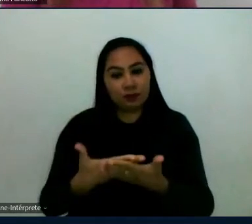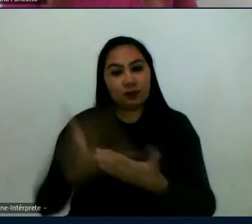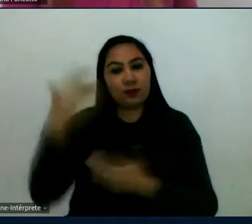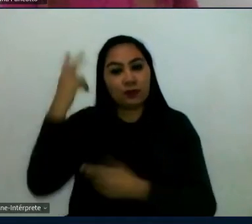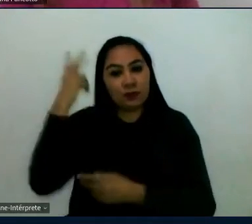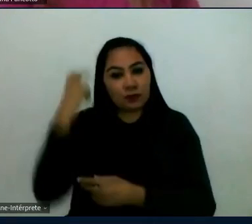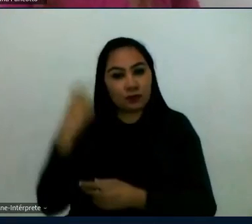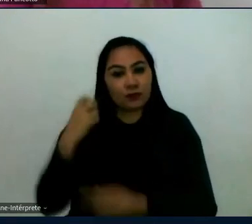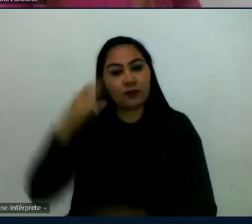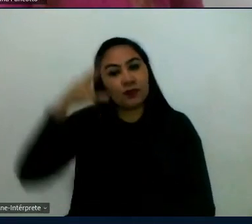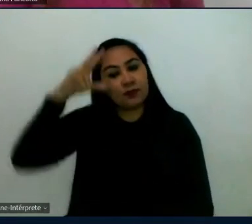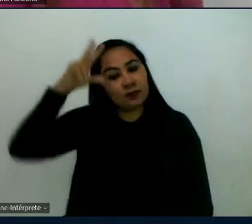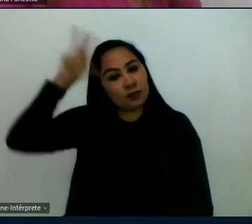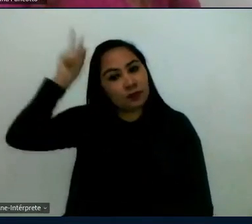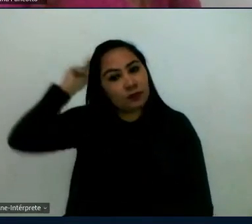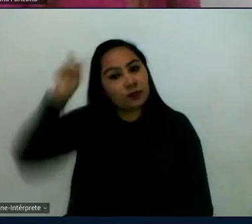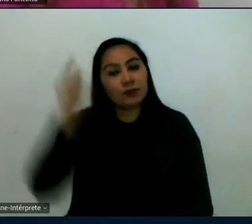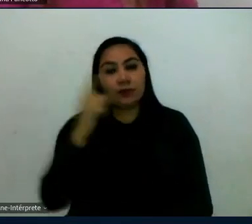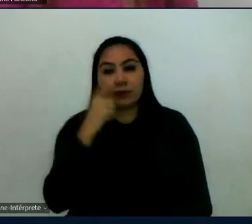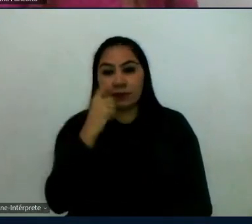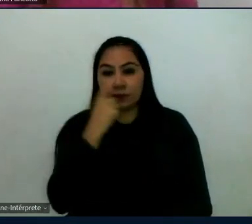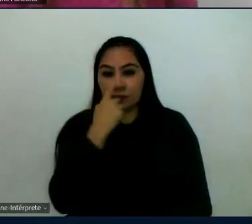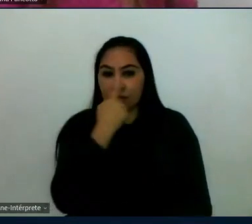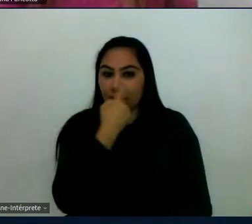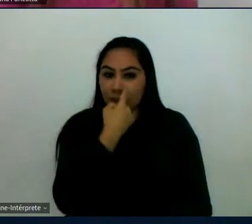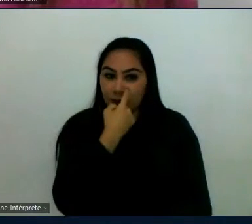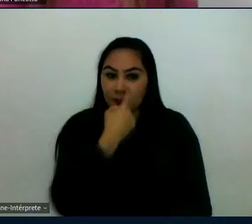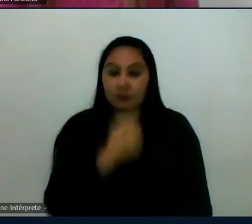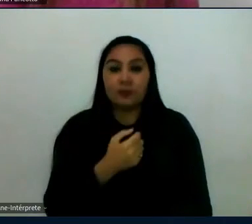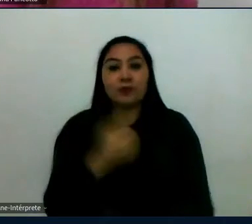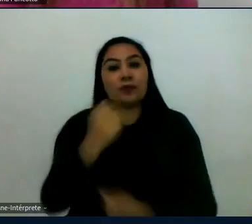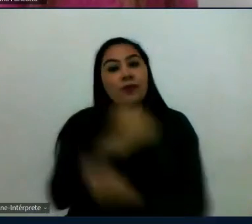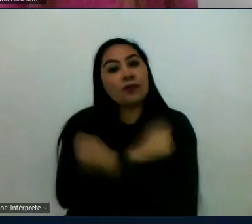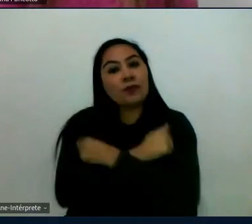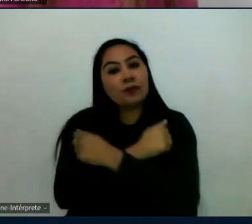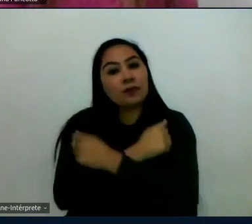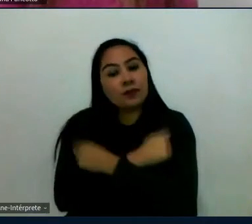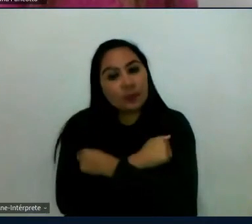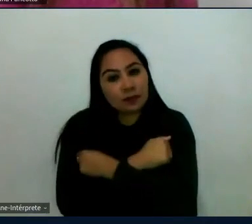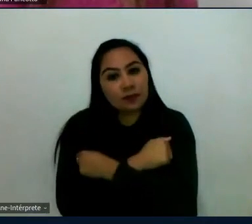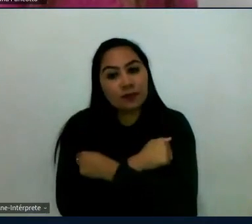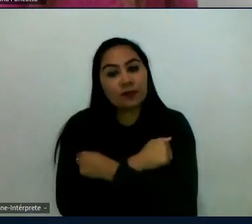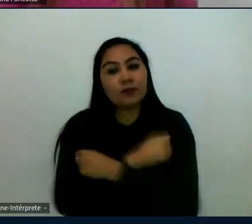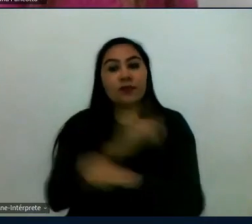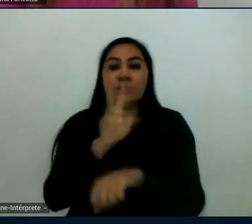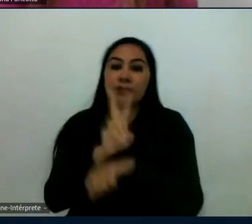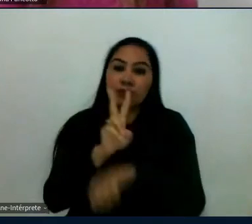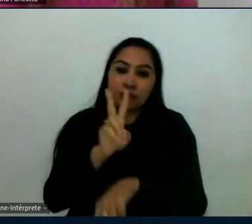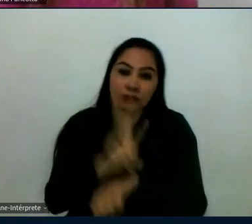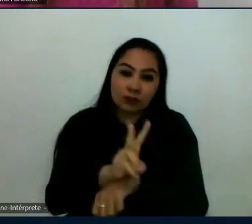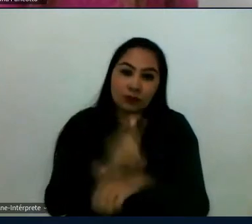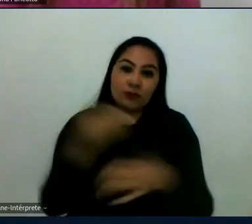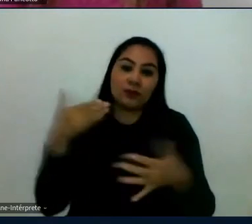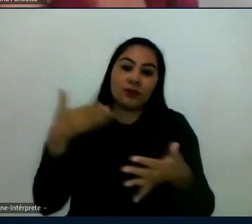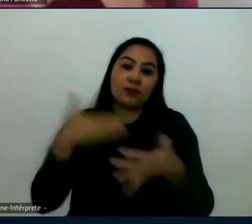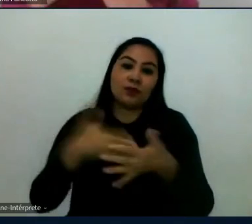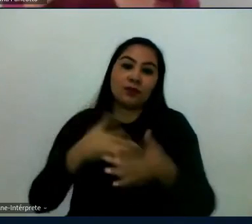conosco. E um abraço grande, abraços agroecológicos, se cuidem e até a próxima.